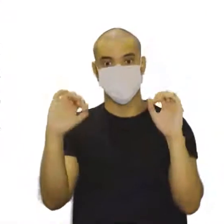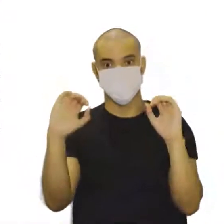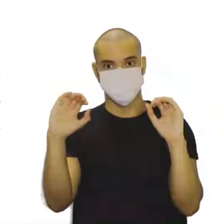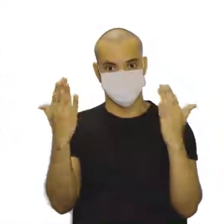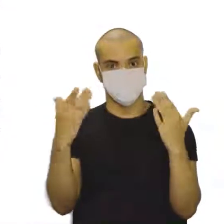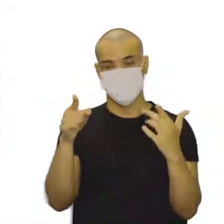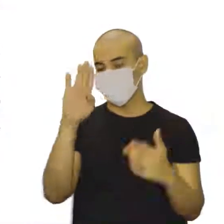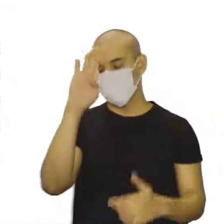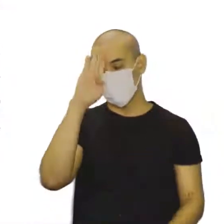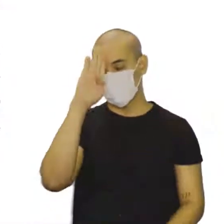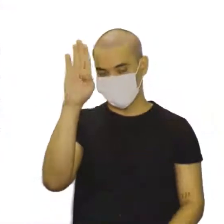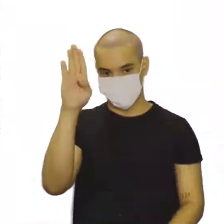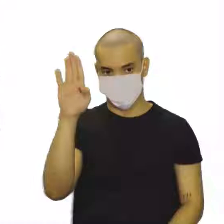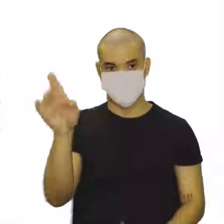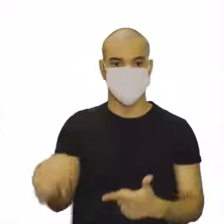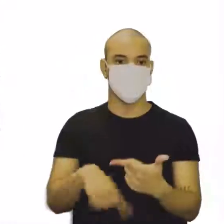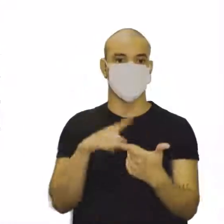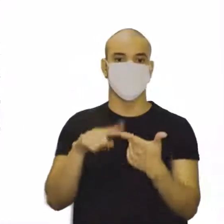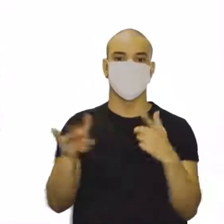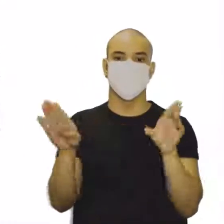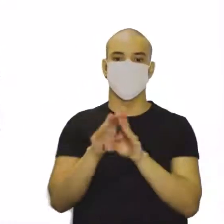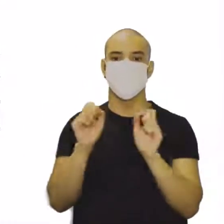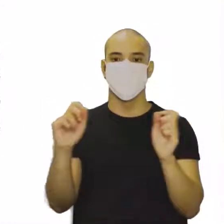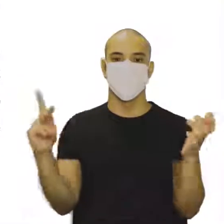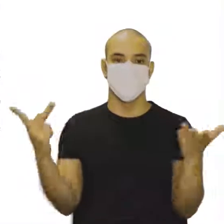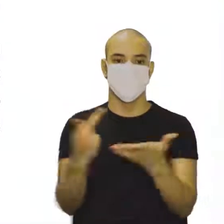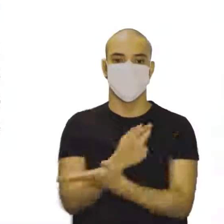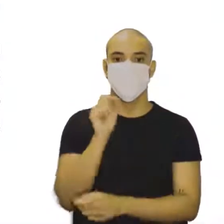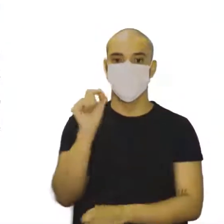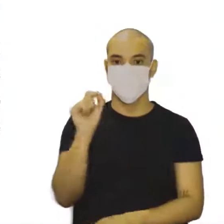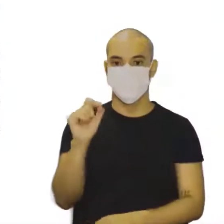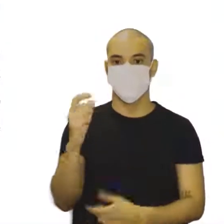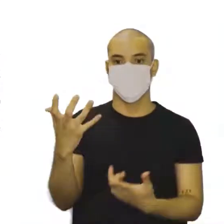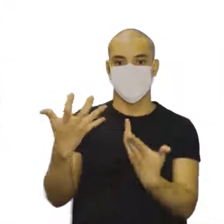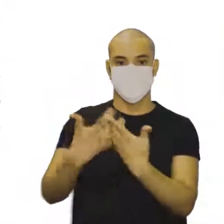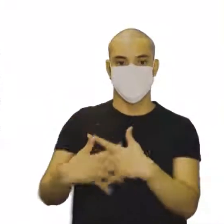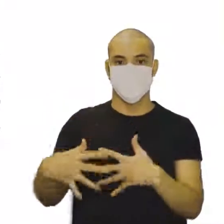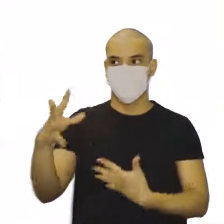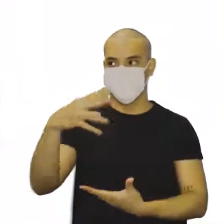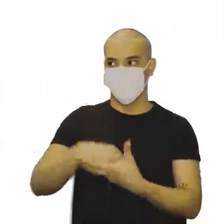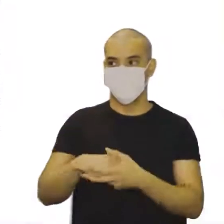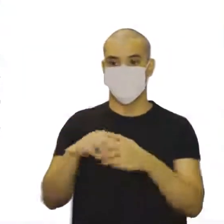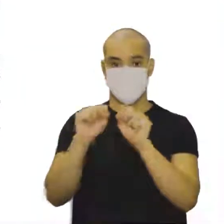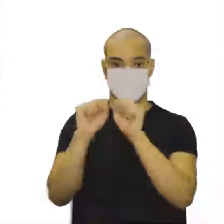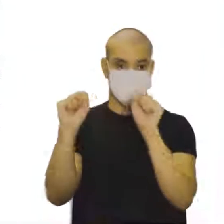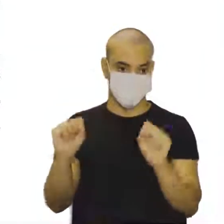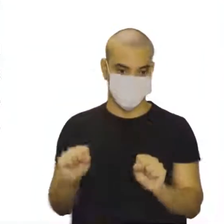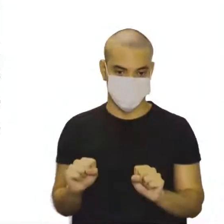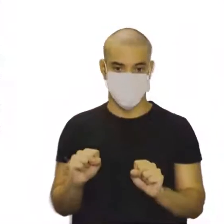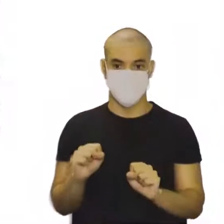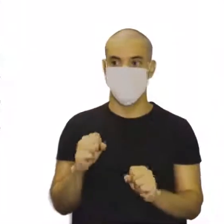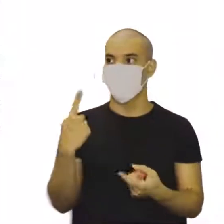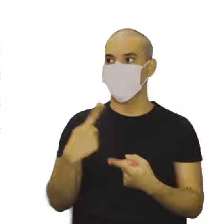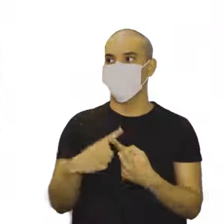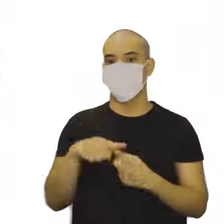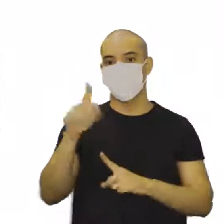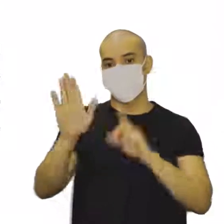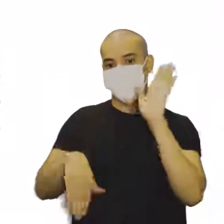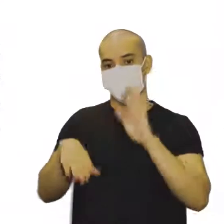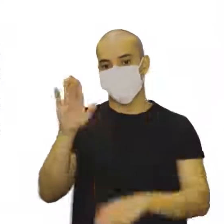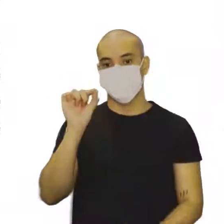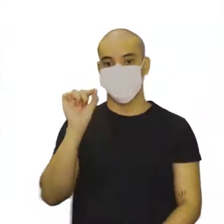claro, né, esse é o primeiro, e também podem ocasionar danos aos componentes do sistema, ok? Porque uma vez que não